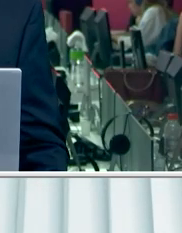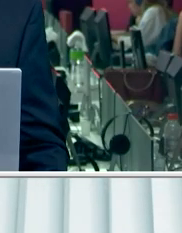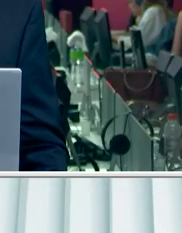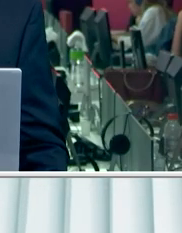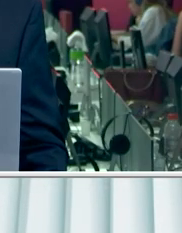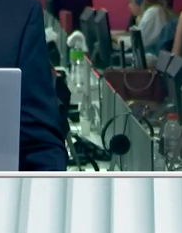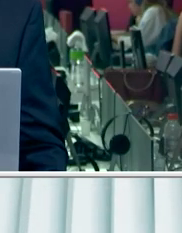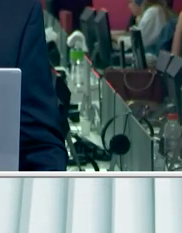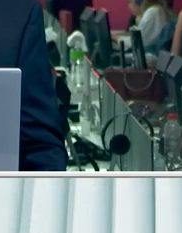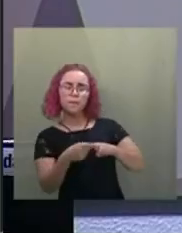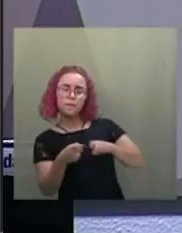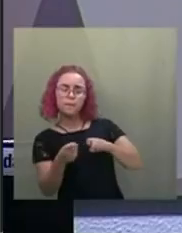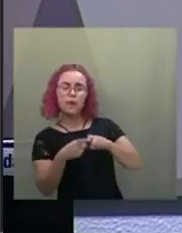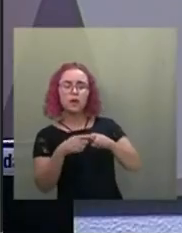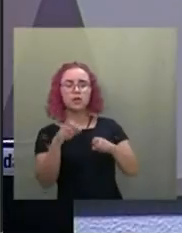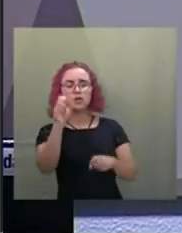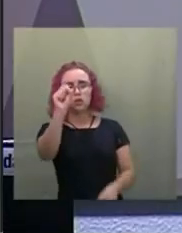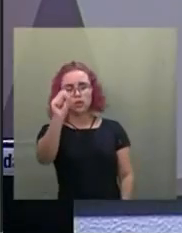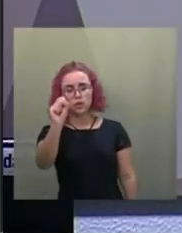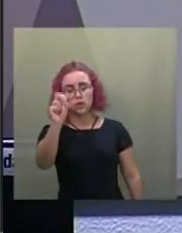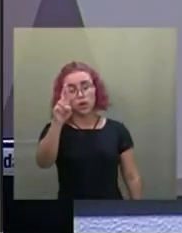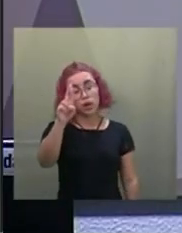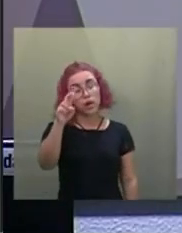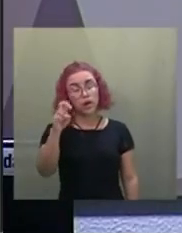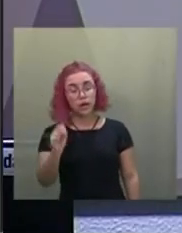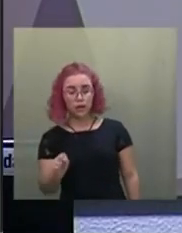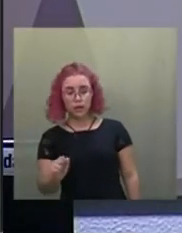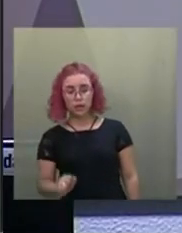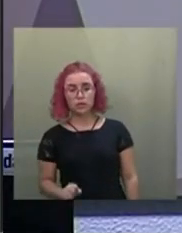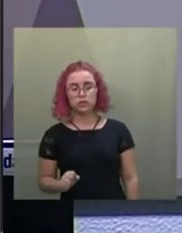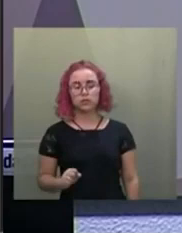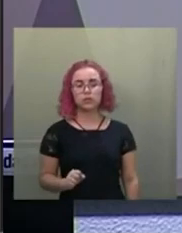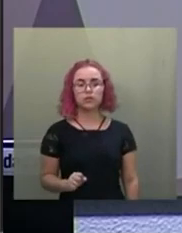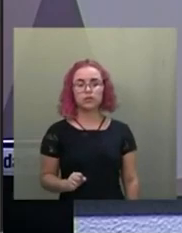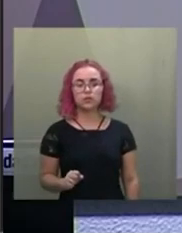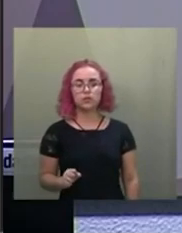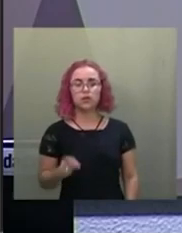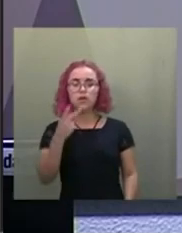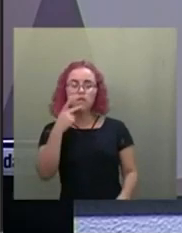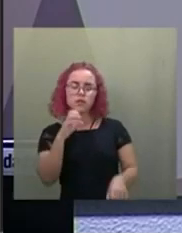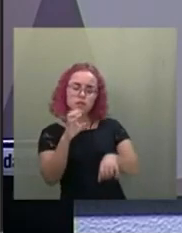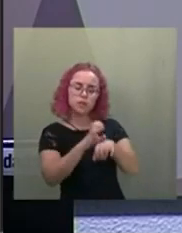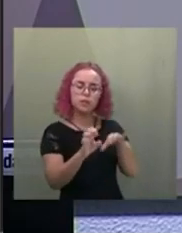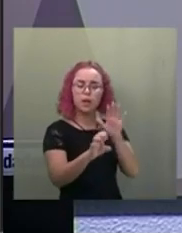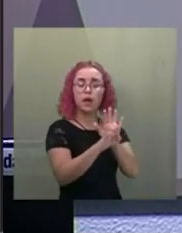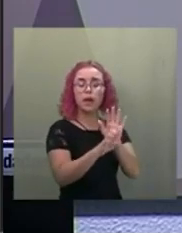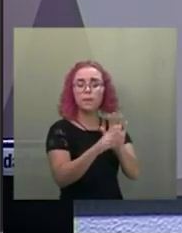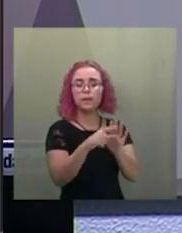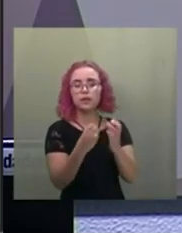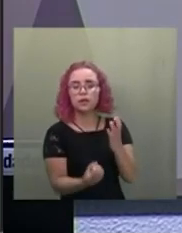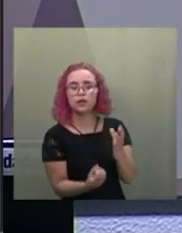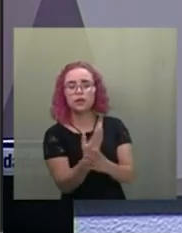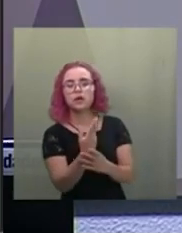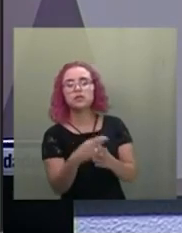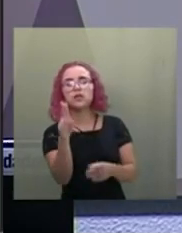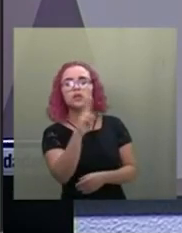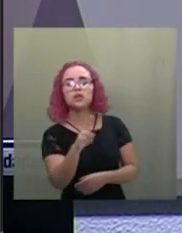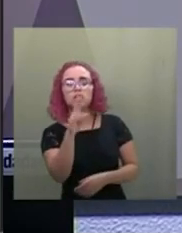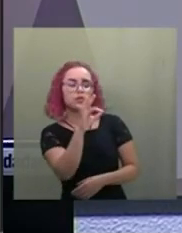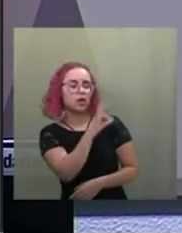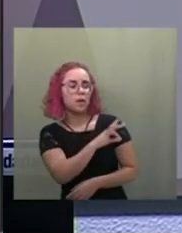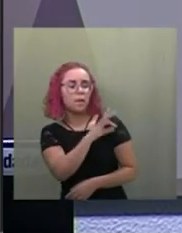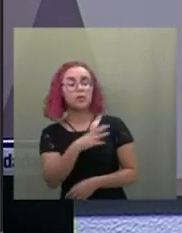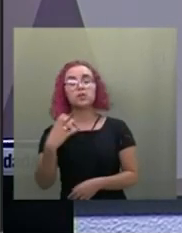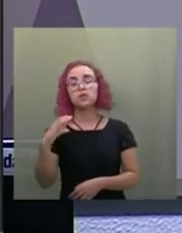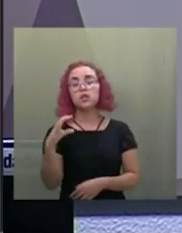resposta para a sociedade, correr com isso, nem que fique aqui sábado, domingo, feriado. Eu acho que a gente precisa fazer isso.